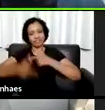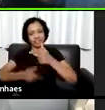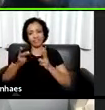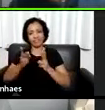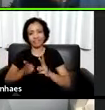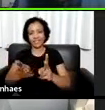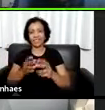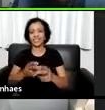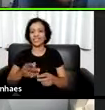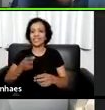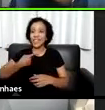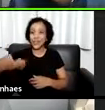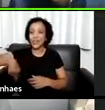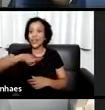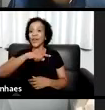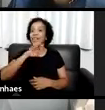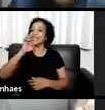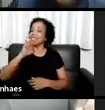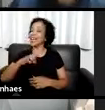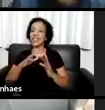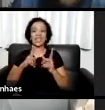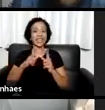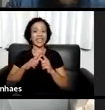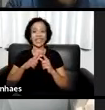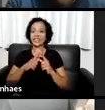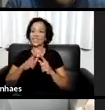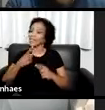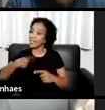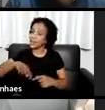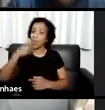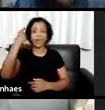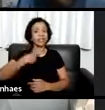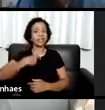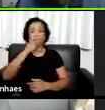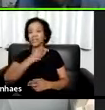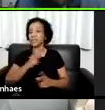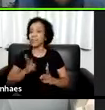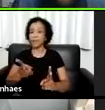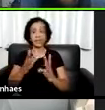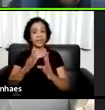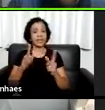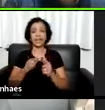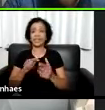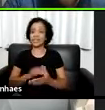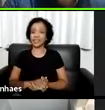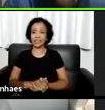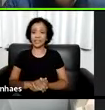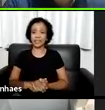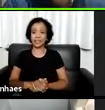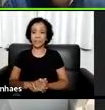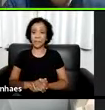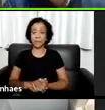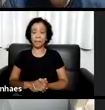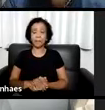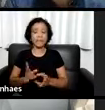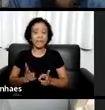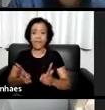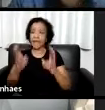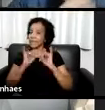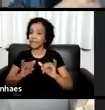a igreja. Nós pregamos isto há séculos. Escreva. Pois não. Nós pregamos isto há